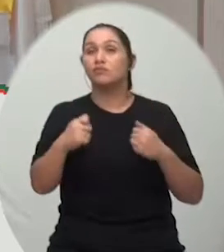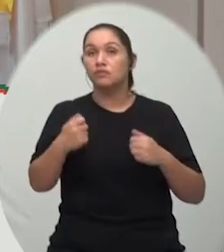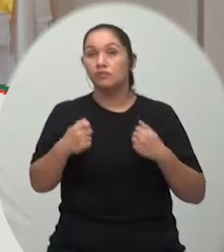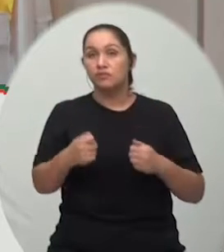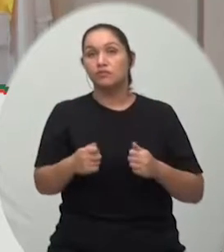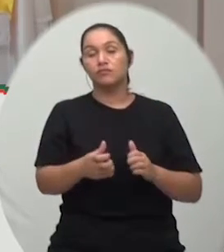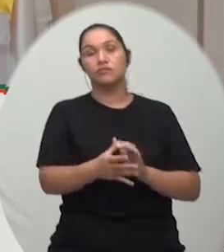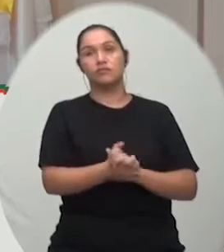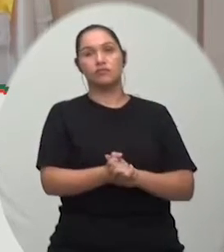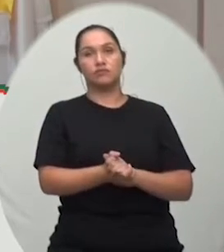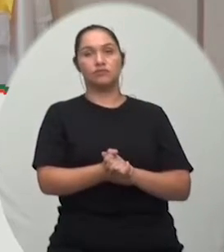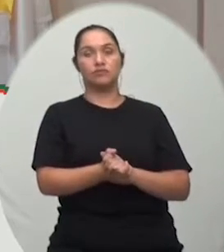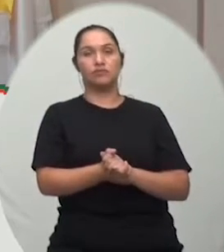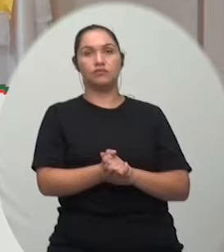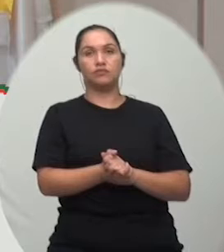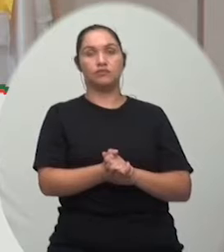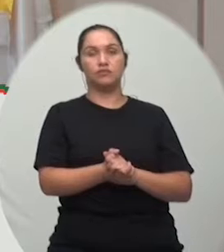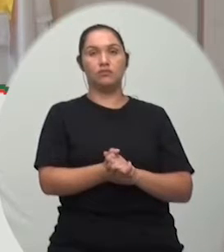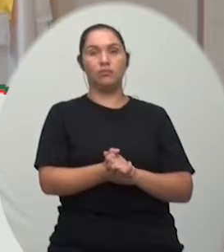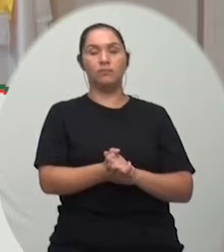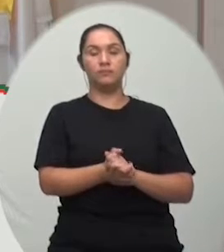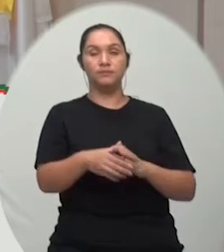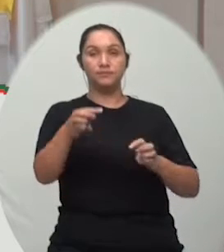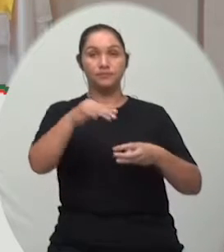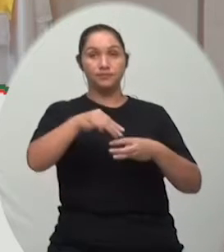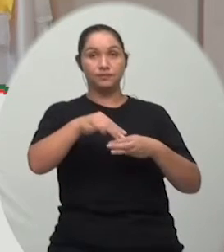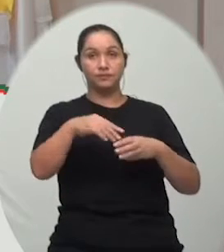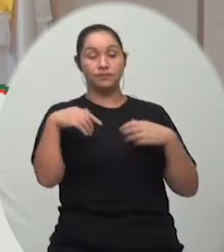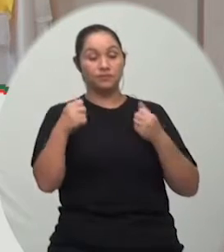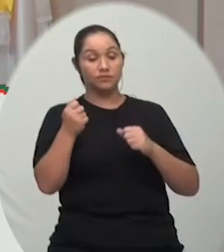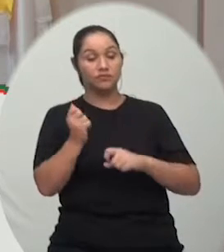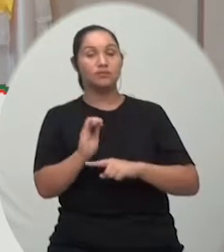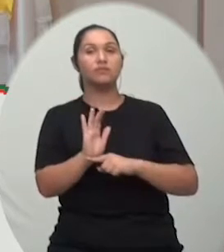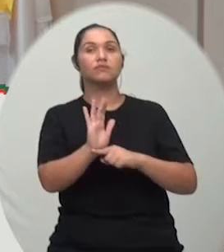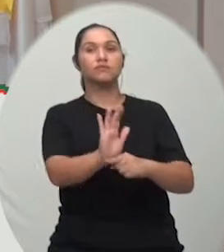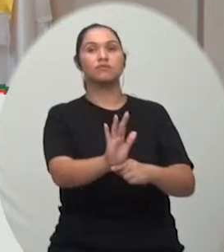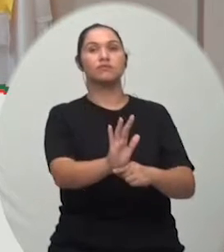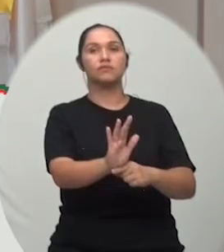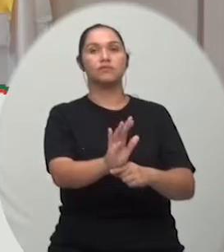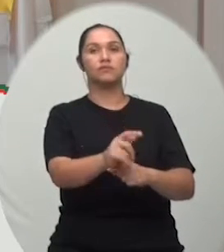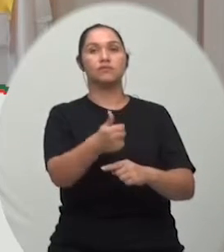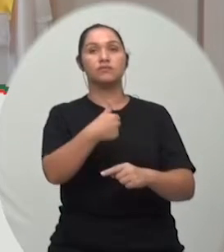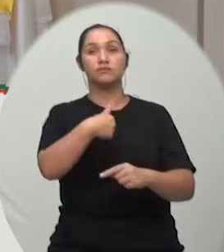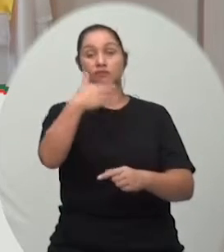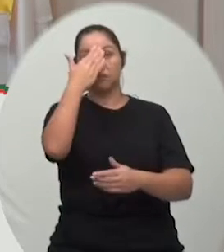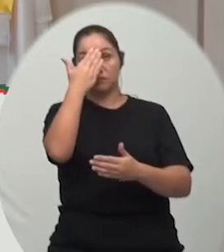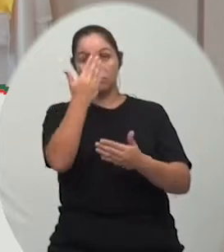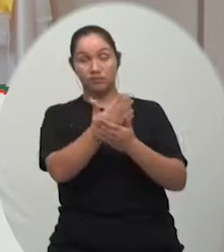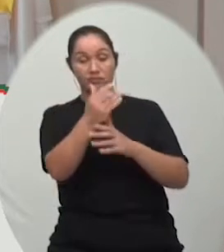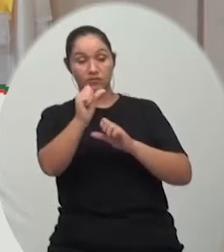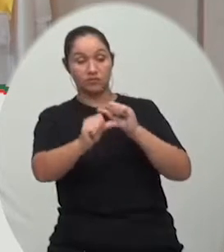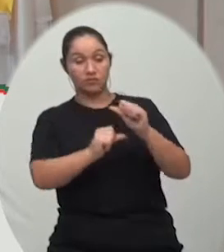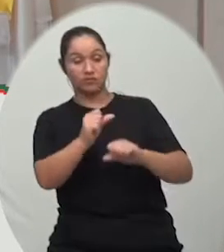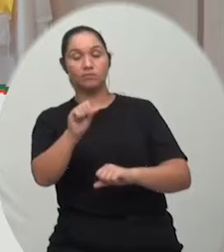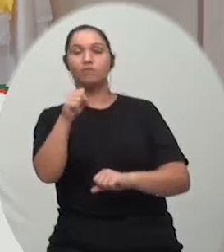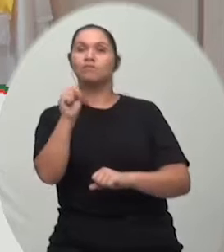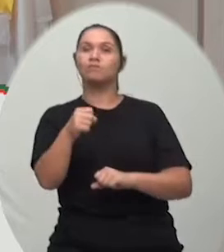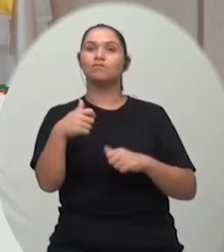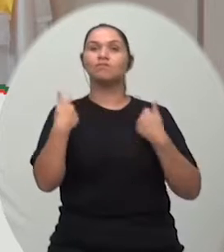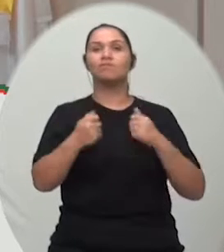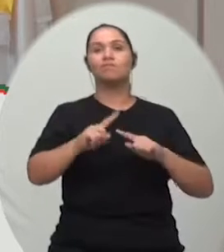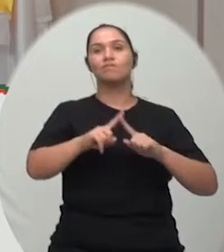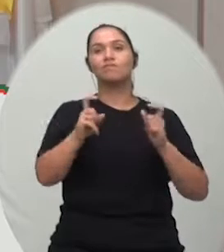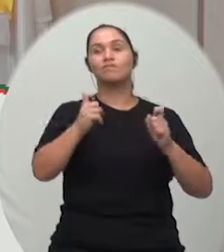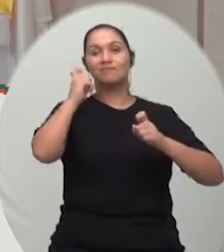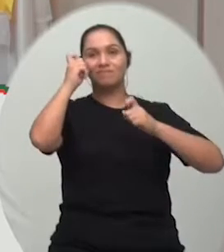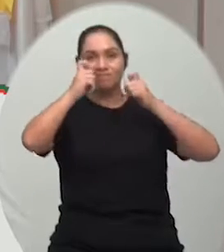de um apoio financeiro do município. Creio que essa mudança é válida, mas a minha